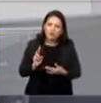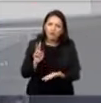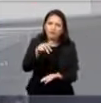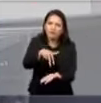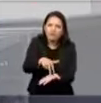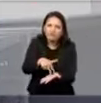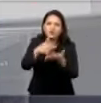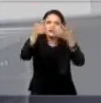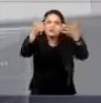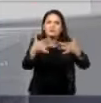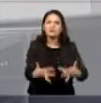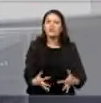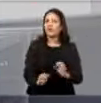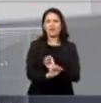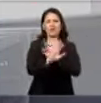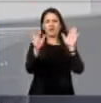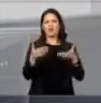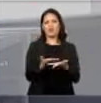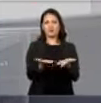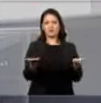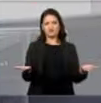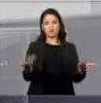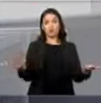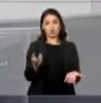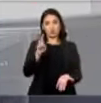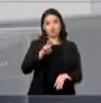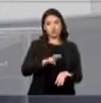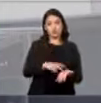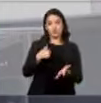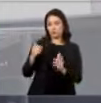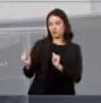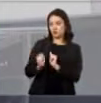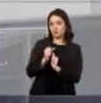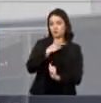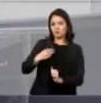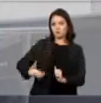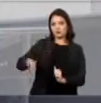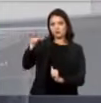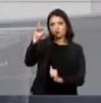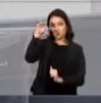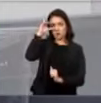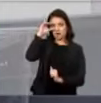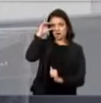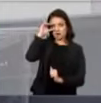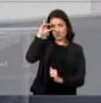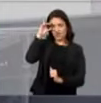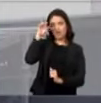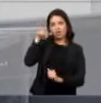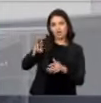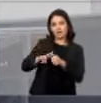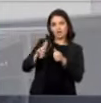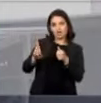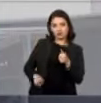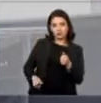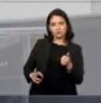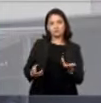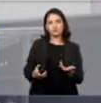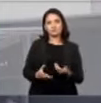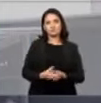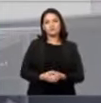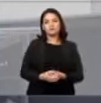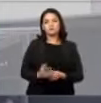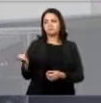senhores. Nós, hoje cedo, estive com o ministro André, que é o nosso ministro da AGU, Advocacia-Geral da União.